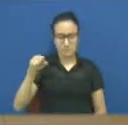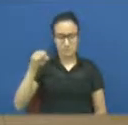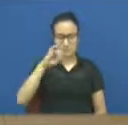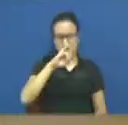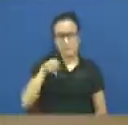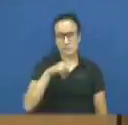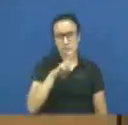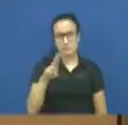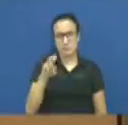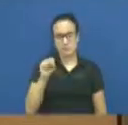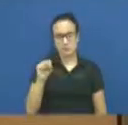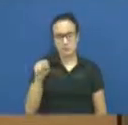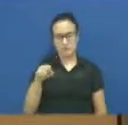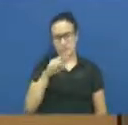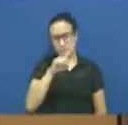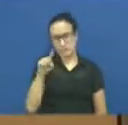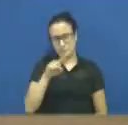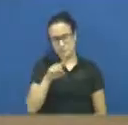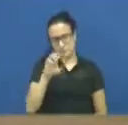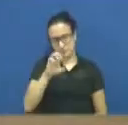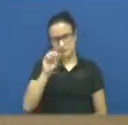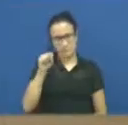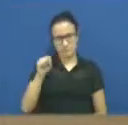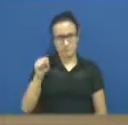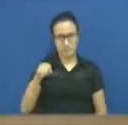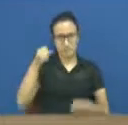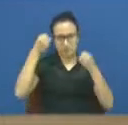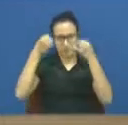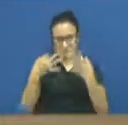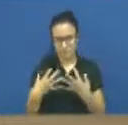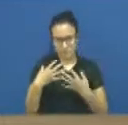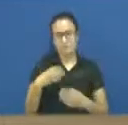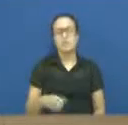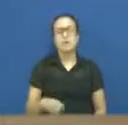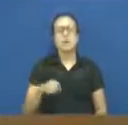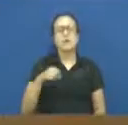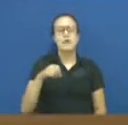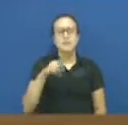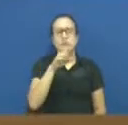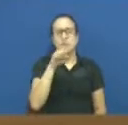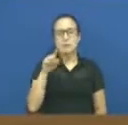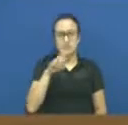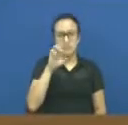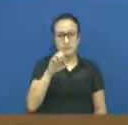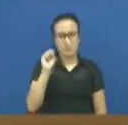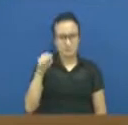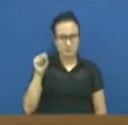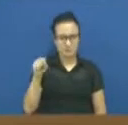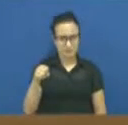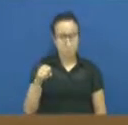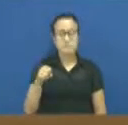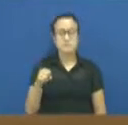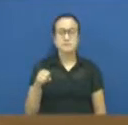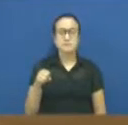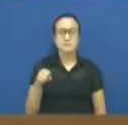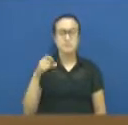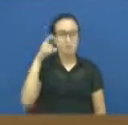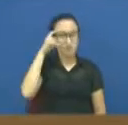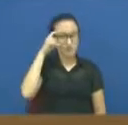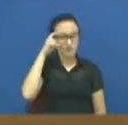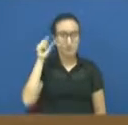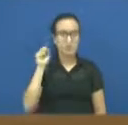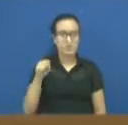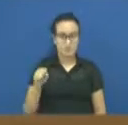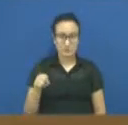José Eduardo. Sim. José Farid. Sim, com justificativa. José Roberto. Sim. Dr. Júlio. Sim. Lu Bogo.